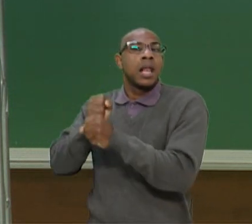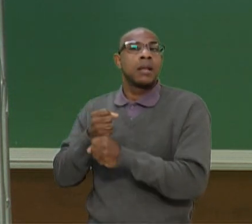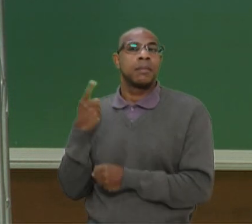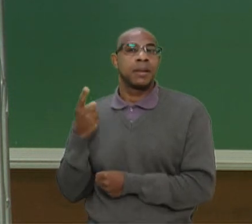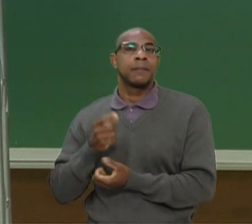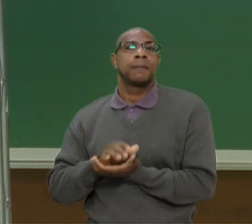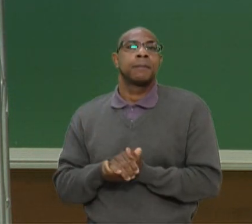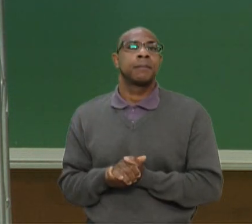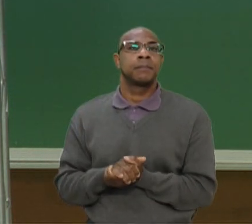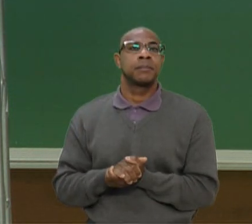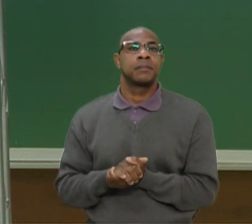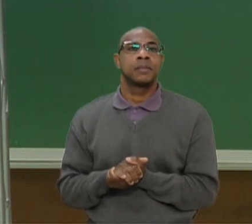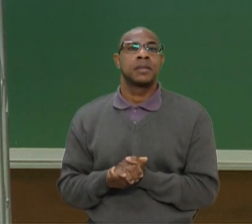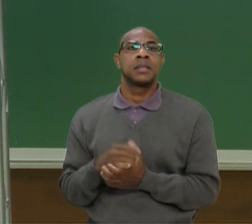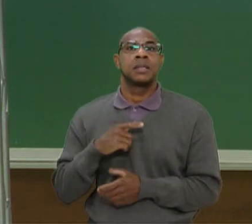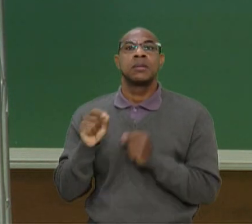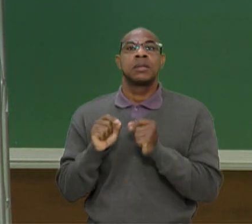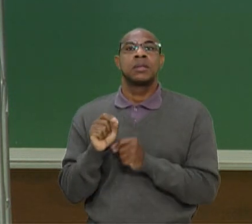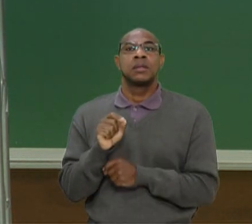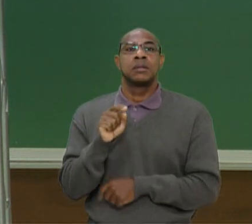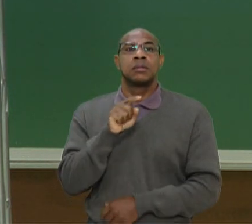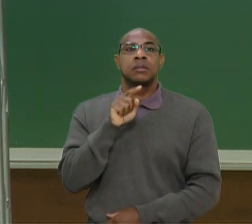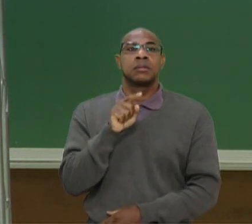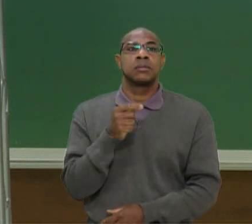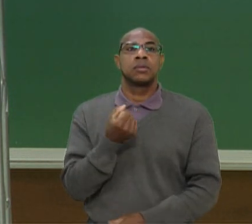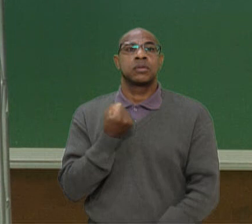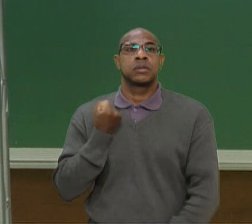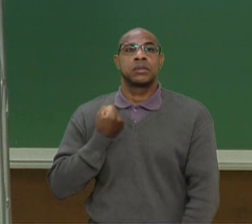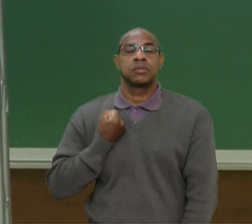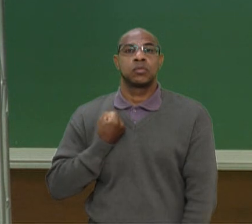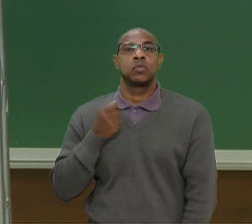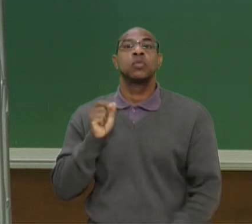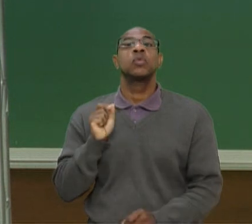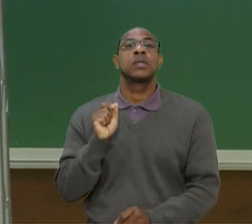coisinhas, né? Nós temos aqui o número